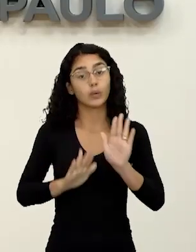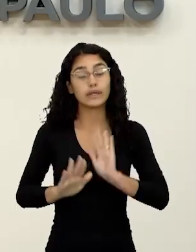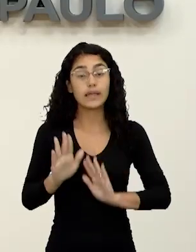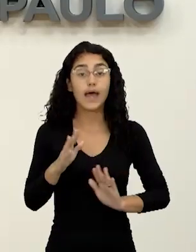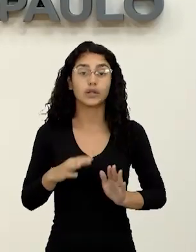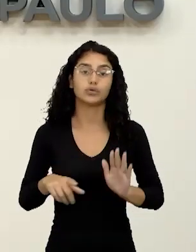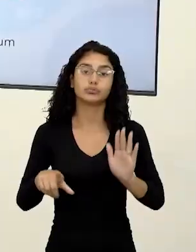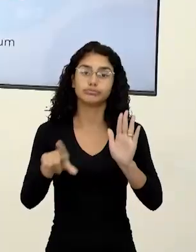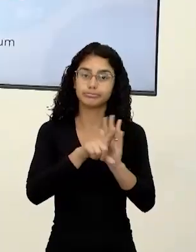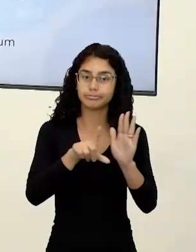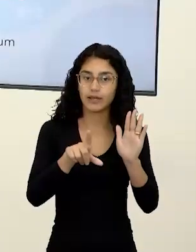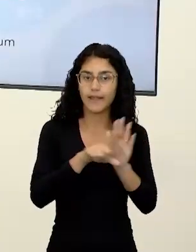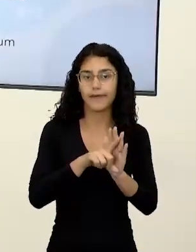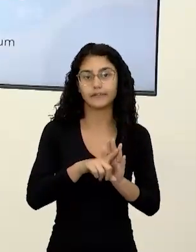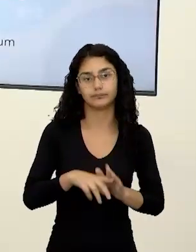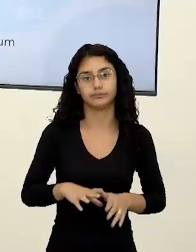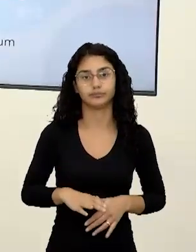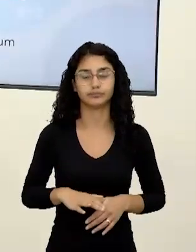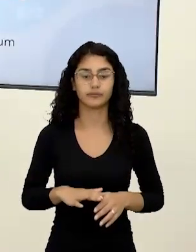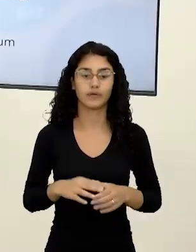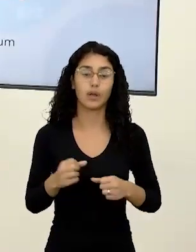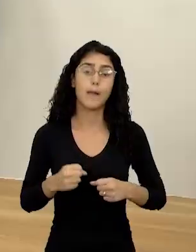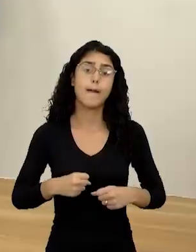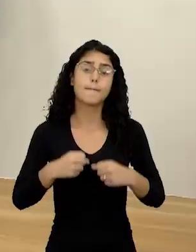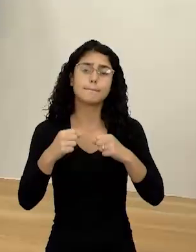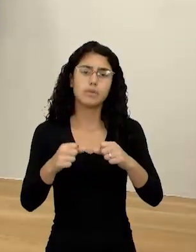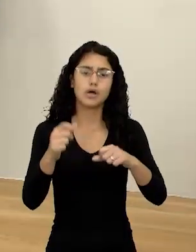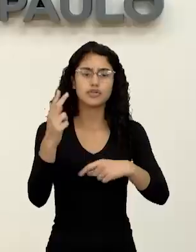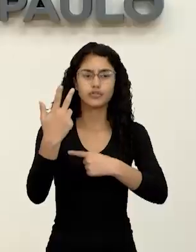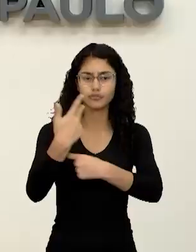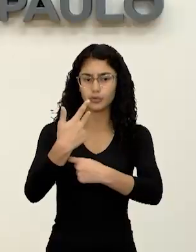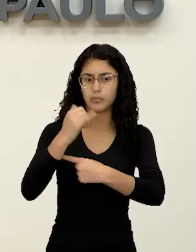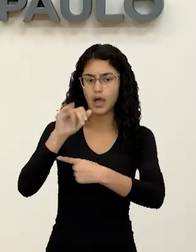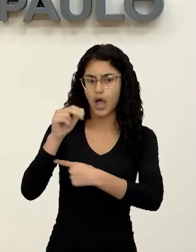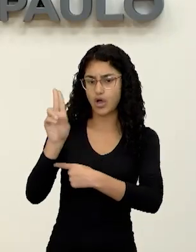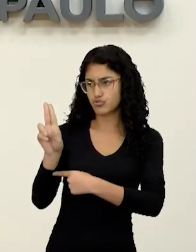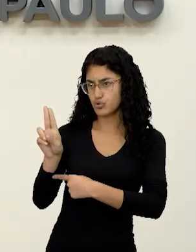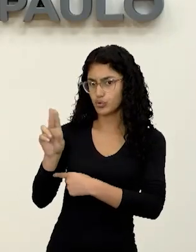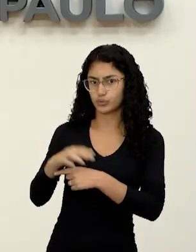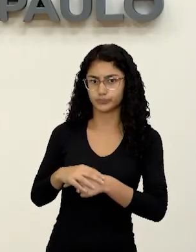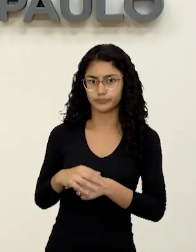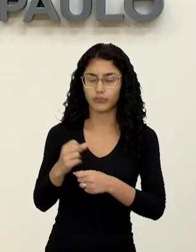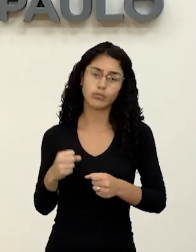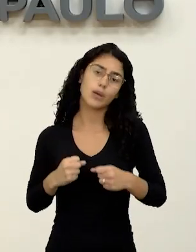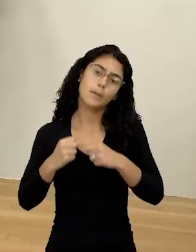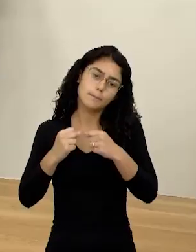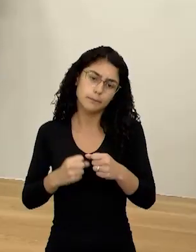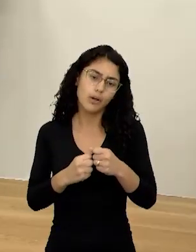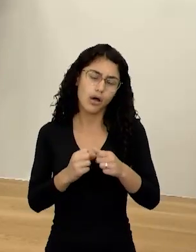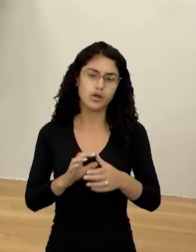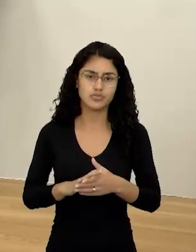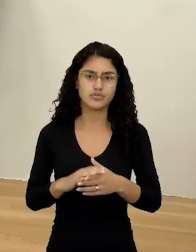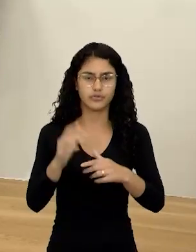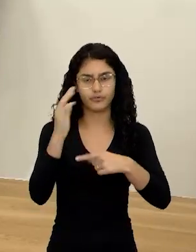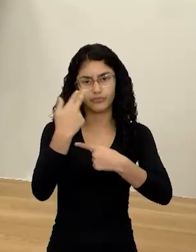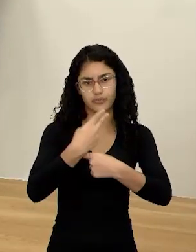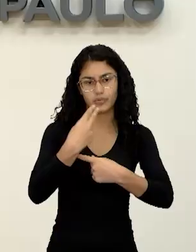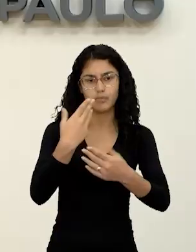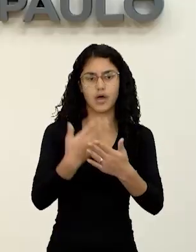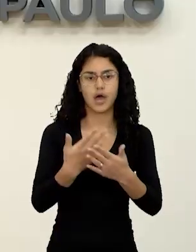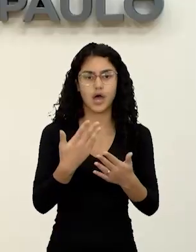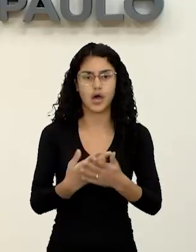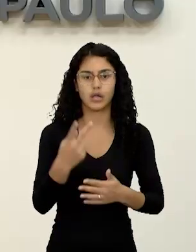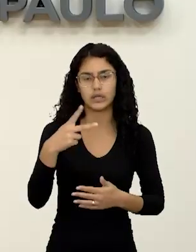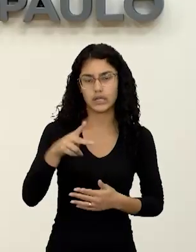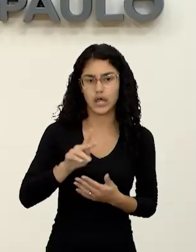né? Exato. Então, quer dizer, eu posso filmar a Juliana aqui? Posso filmar a aula dela, posso estar ali gravando. Você nem viu minha